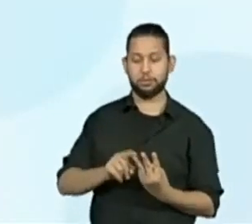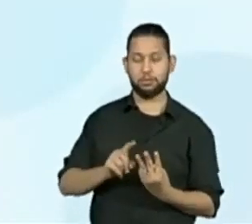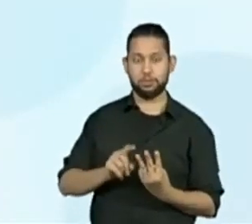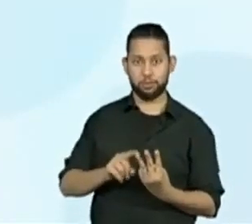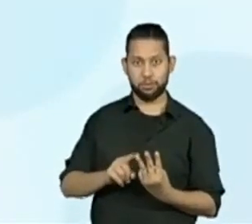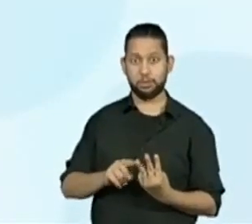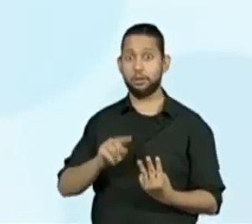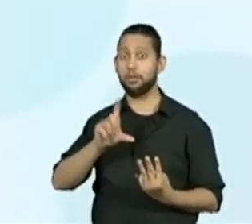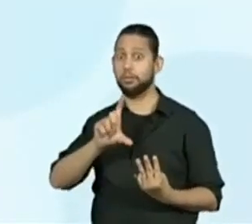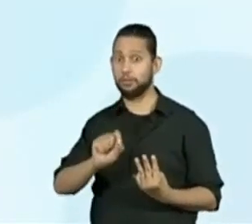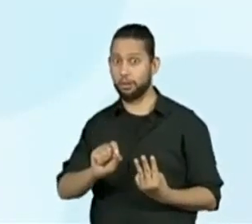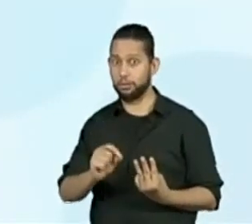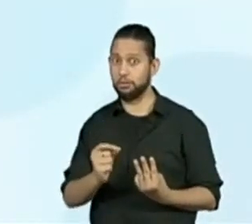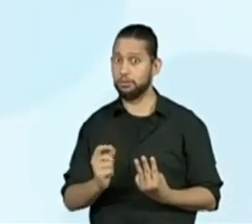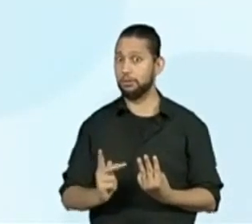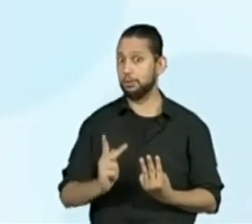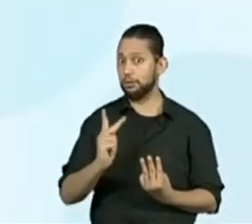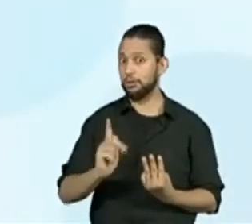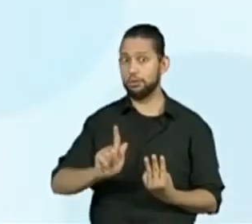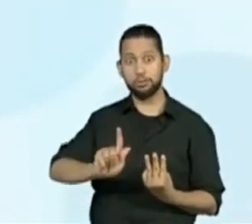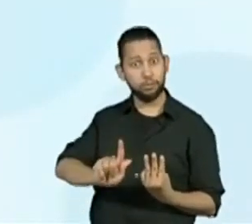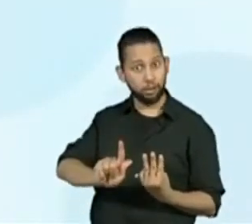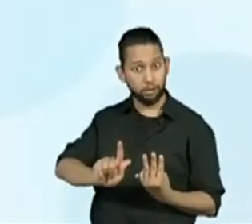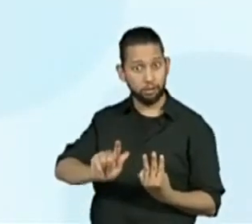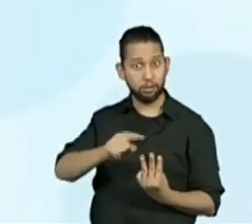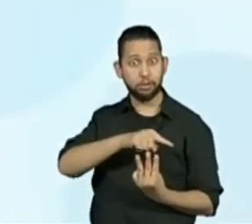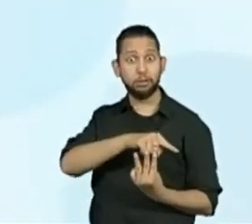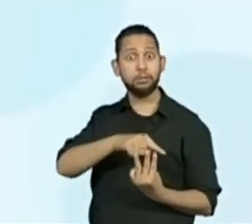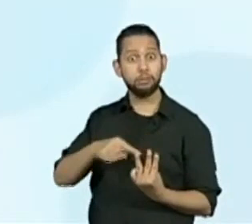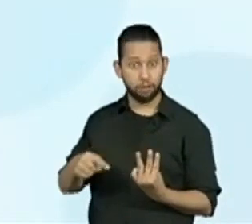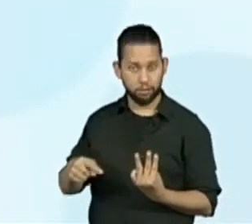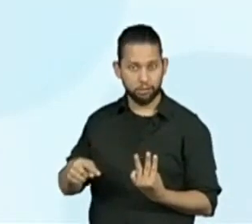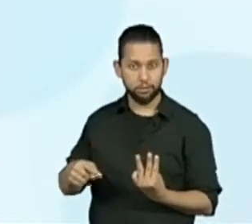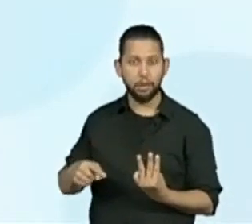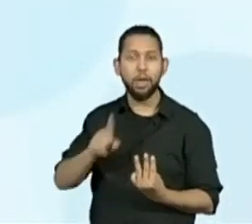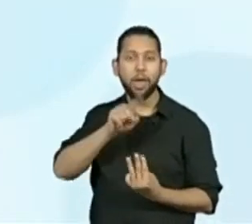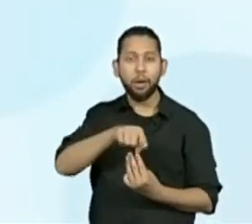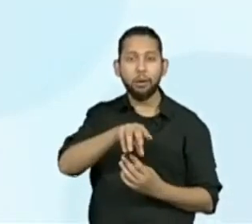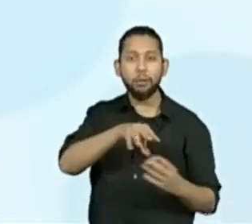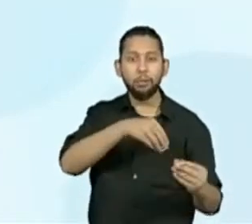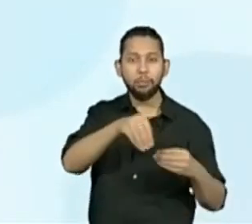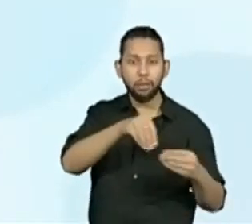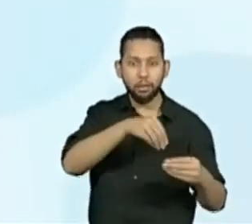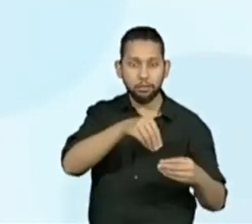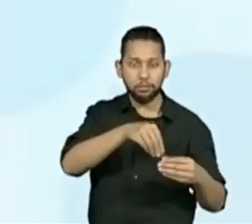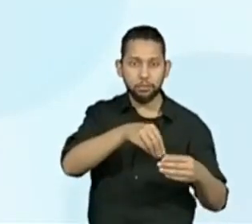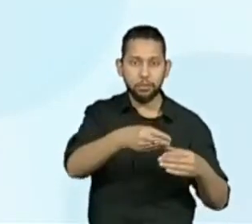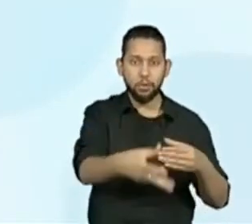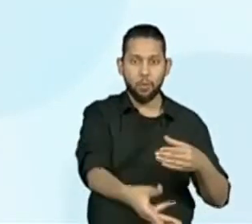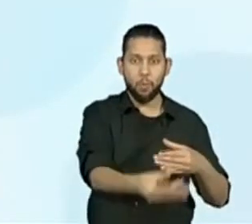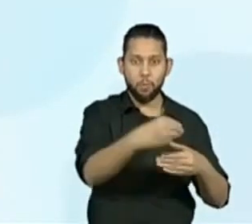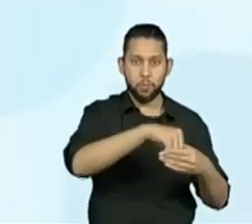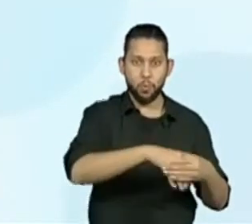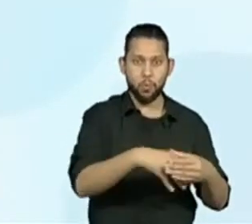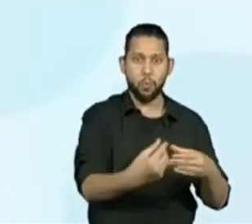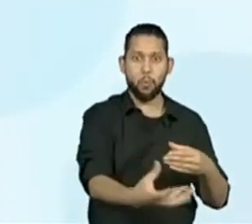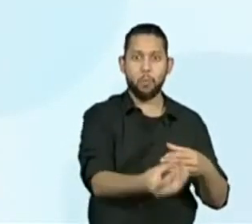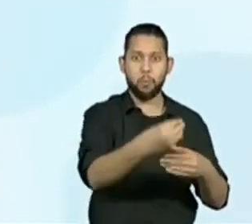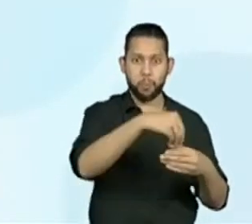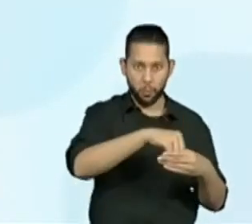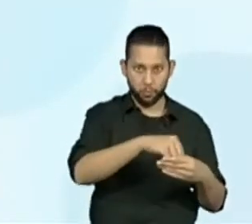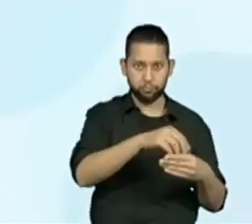5 kg de legume ou pacotes com 10 kg de legumes